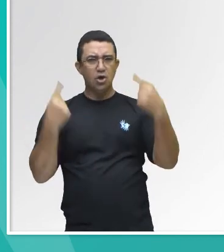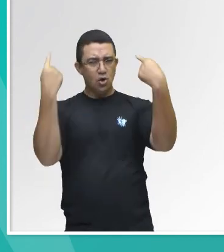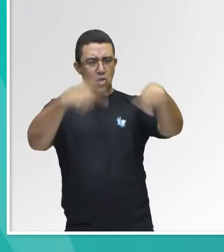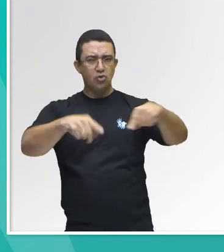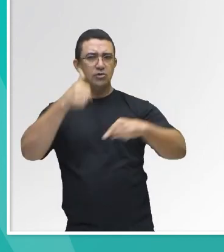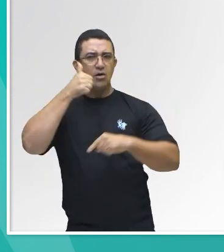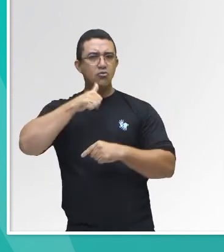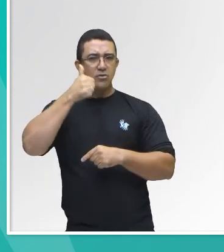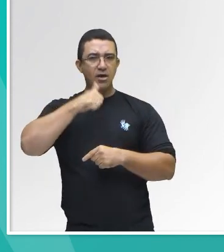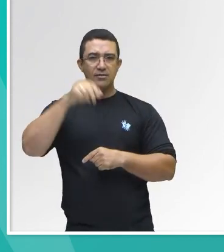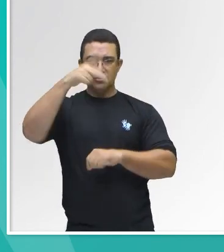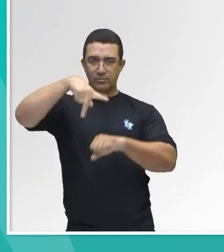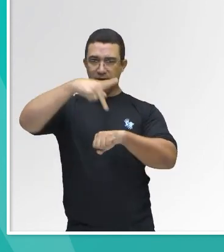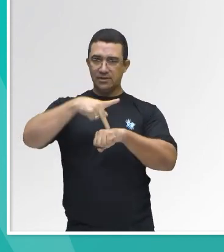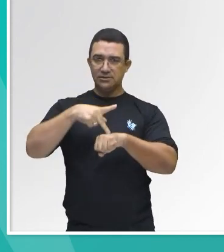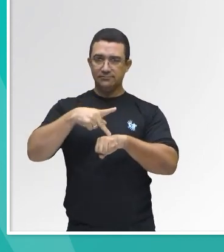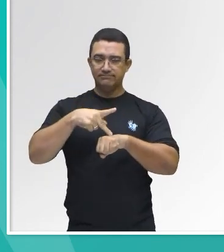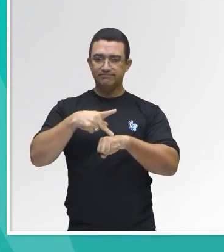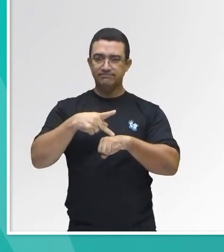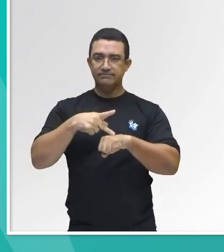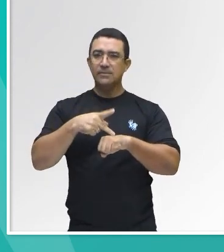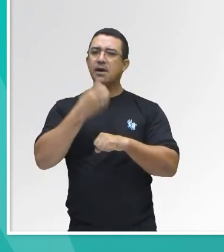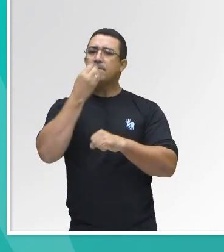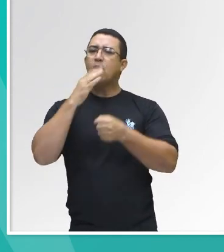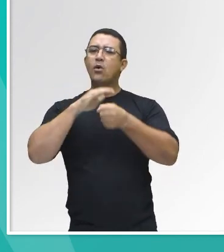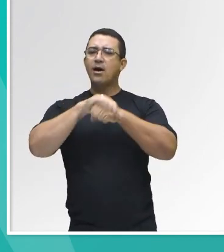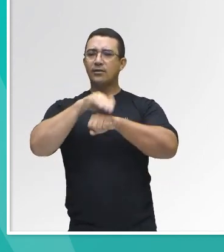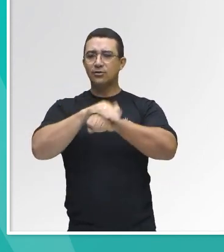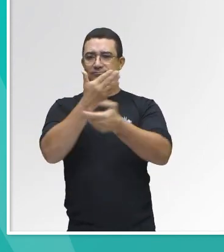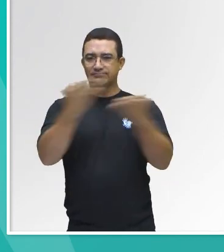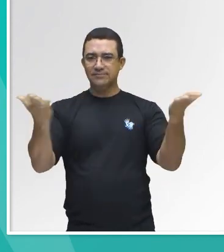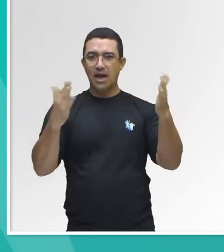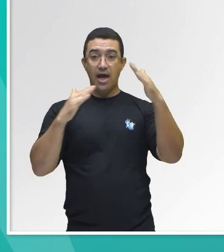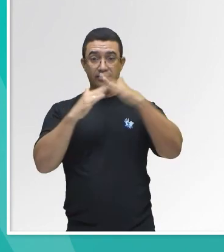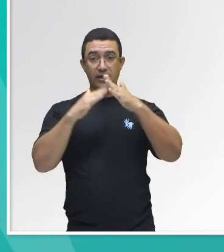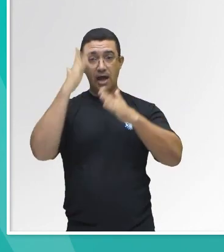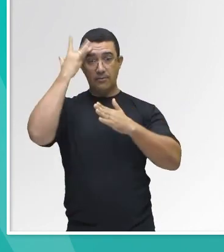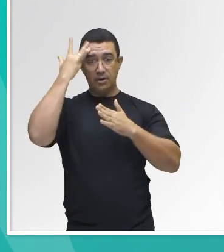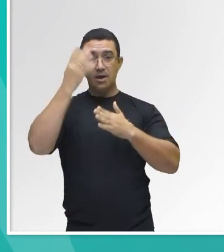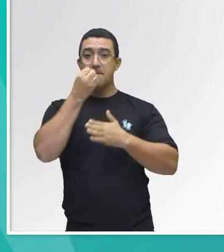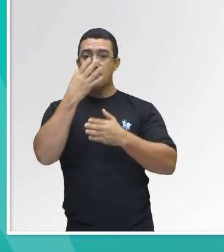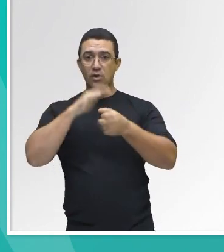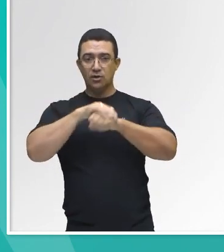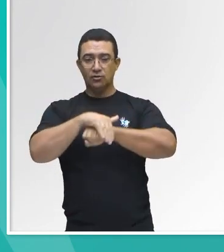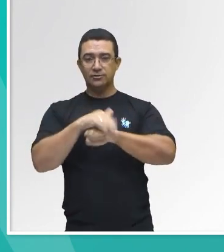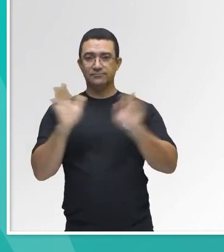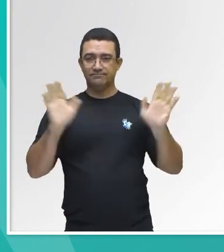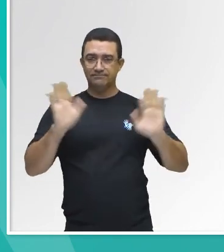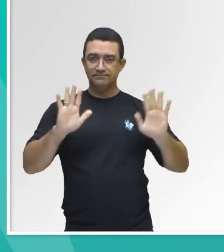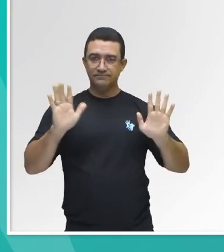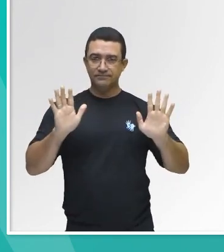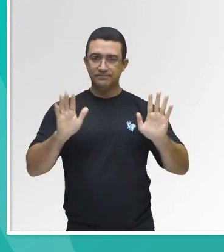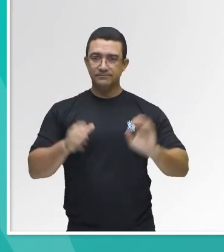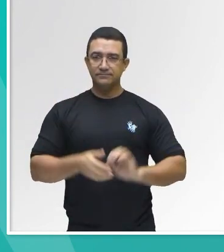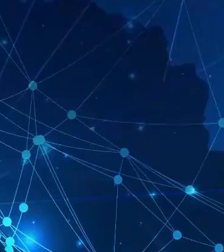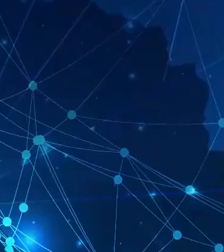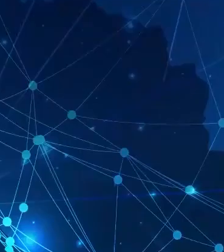resposta. Desejamos para vocês uma boa noite e até amanhã. Buenas noches, hasta mañana.